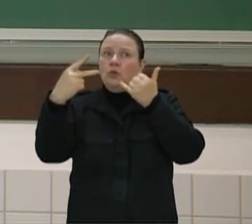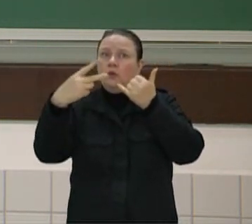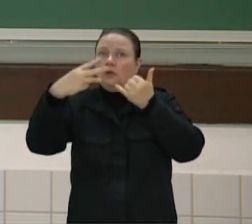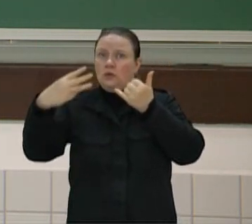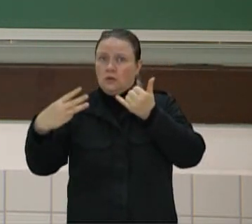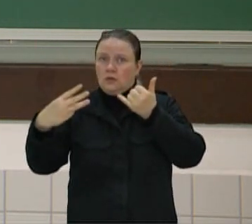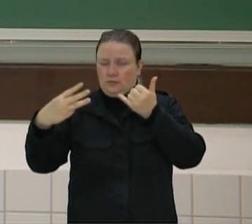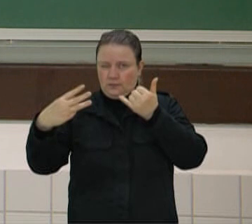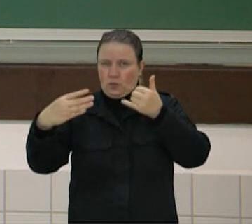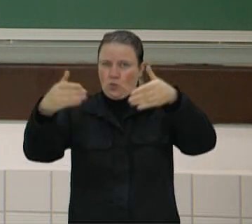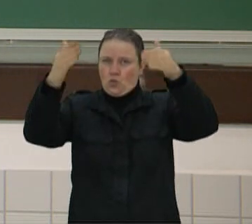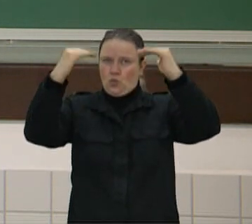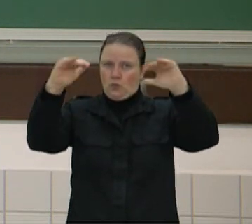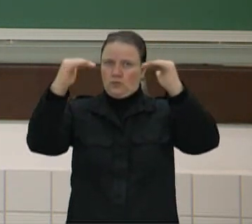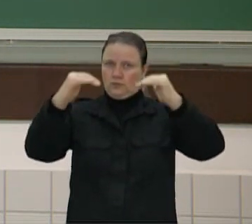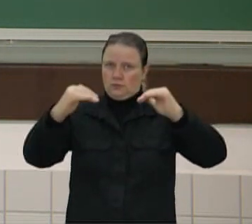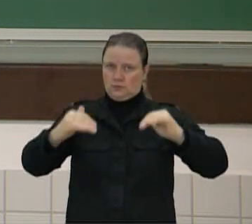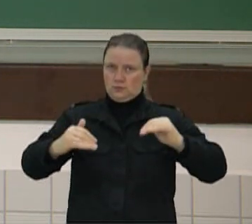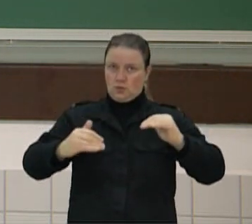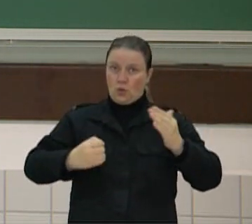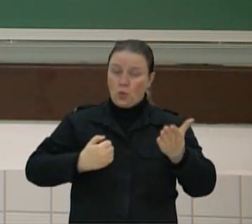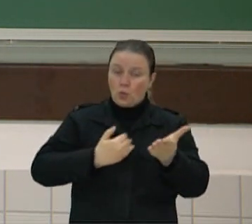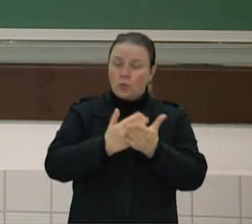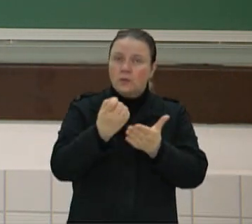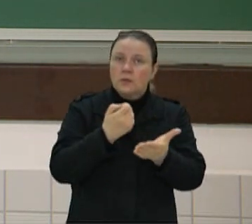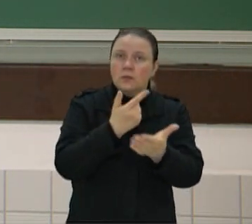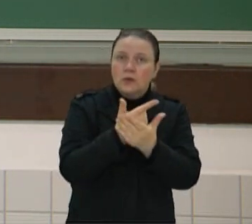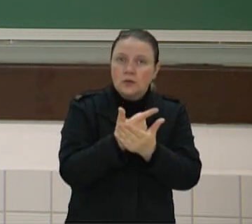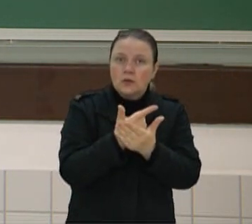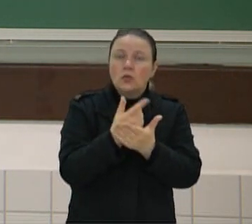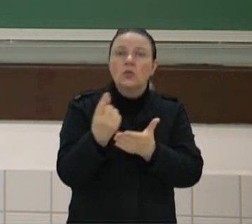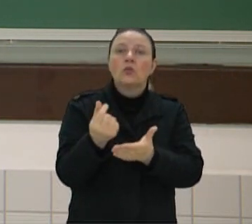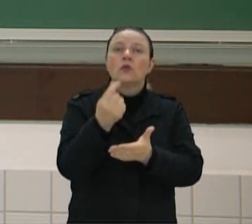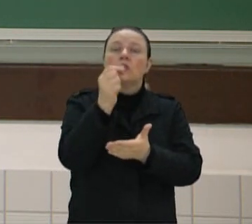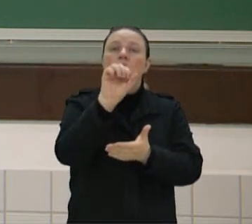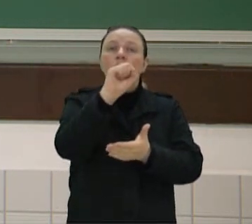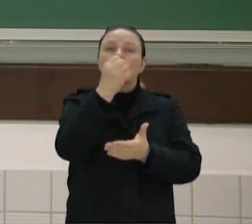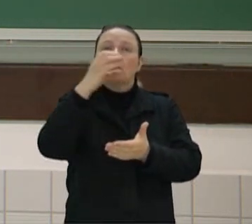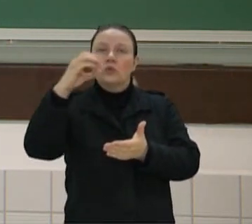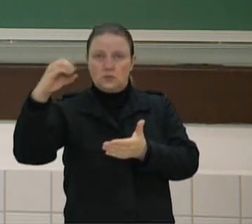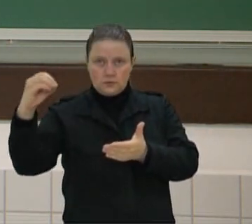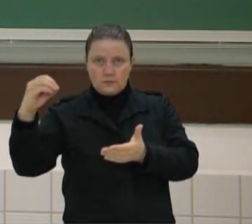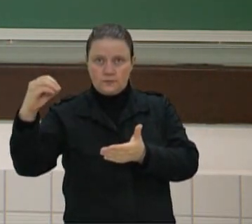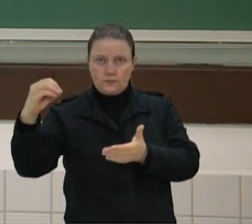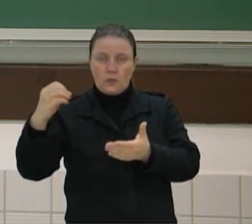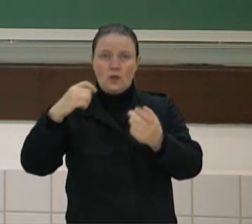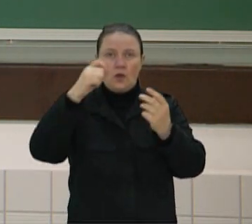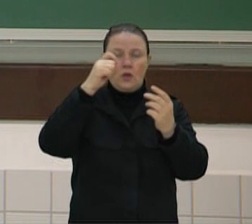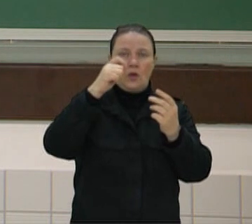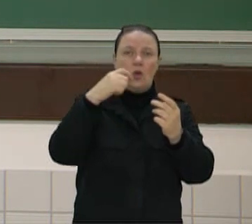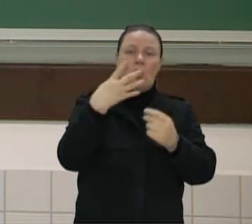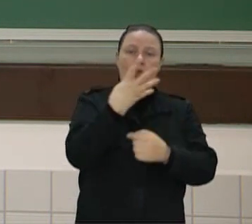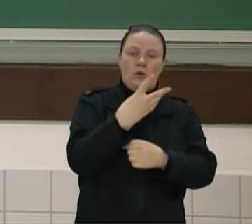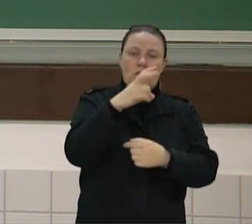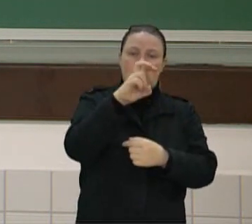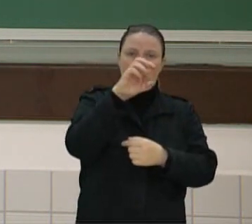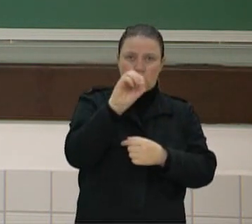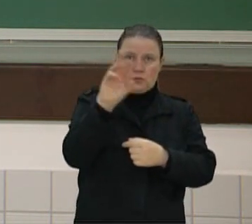1, entrada no valor de 800. Informação 2, pagamento de R$